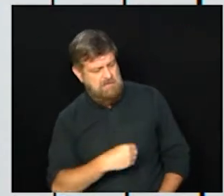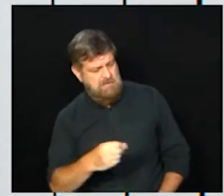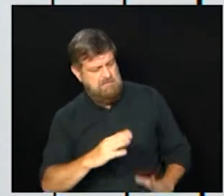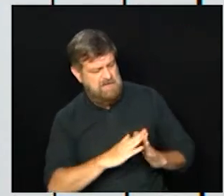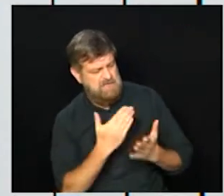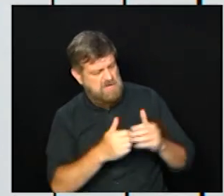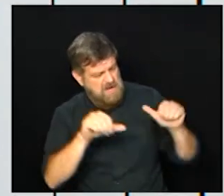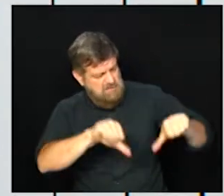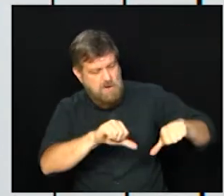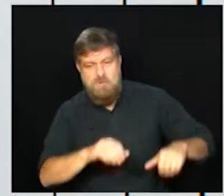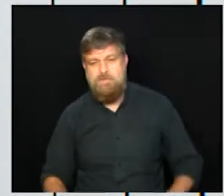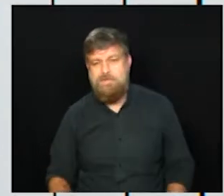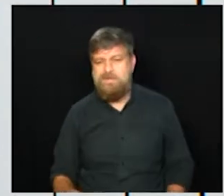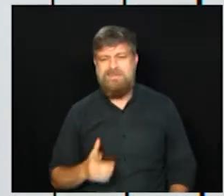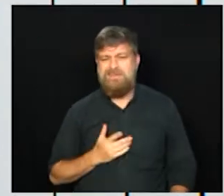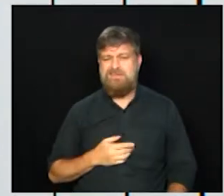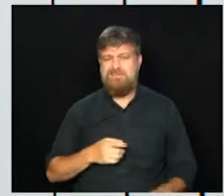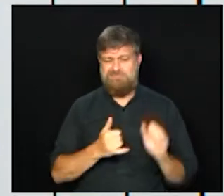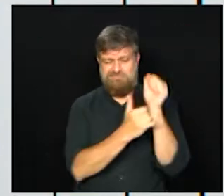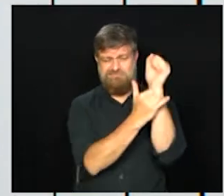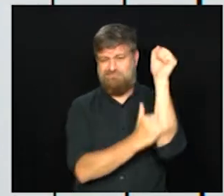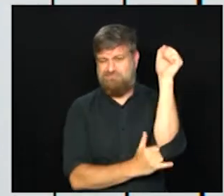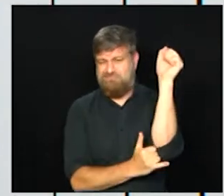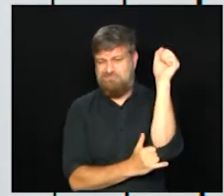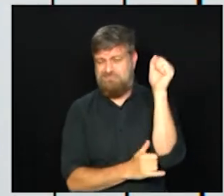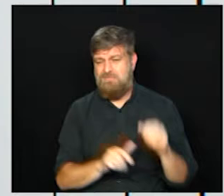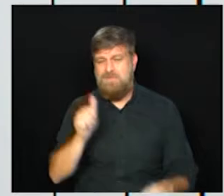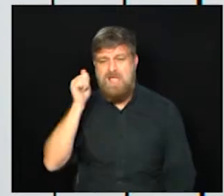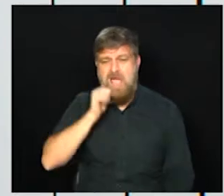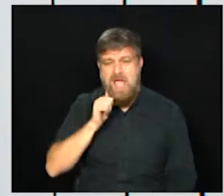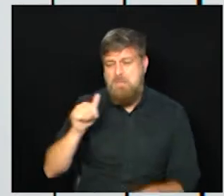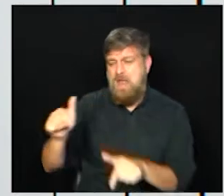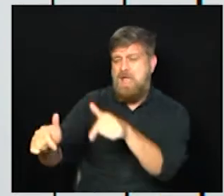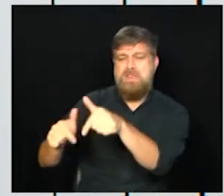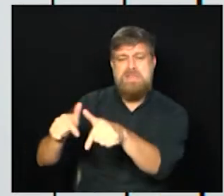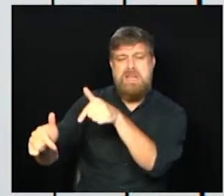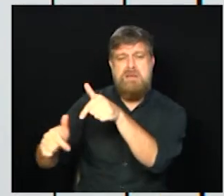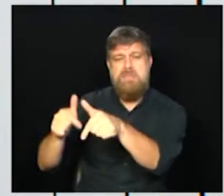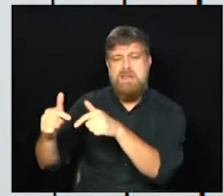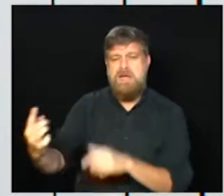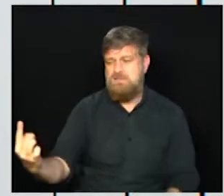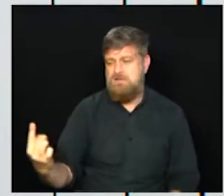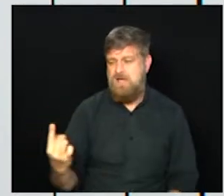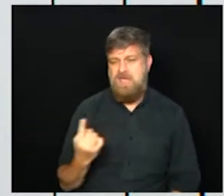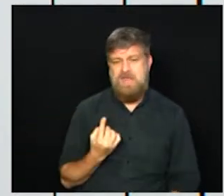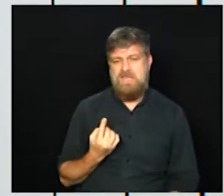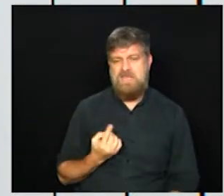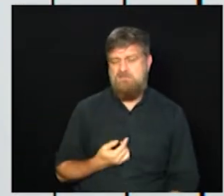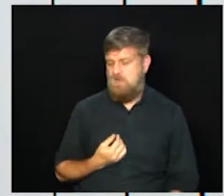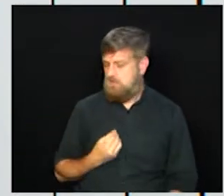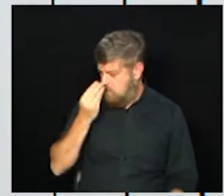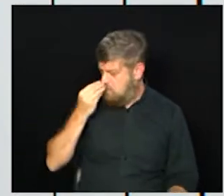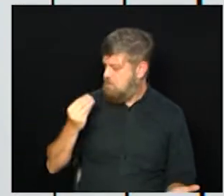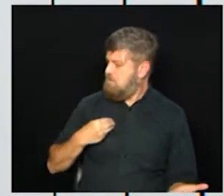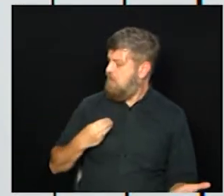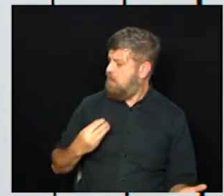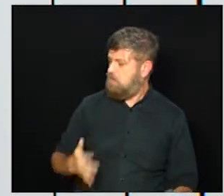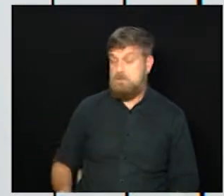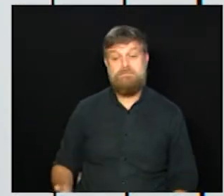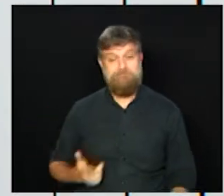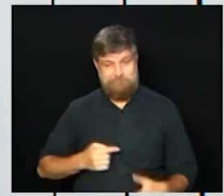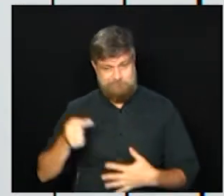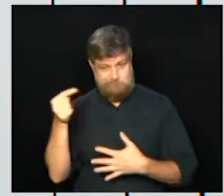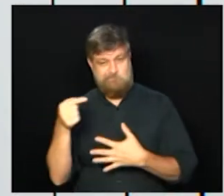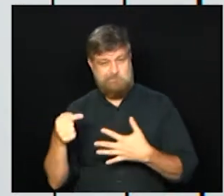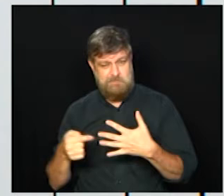é porque o trabalho que ela tá tendo fora de casa tá tirando muito da disposição dela dentro de casa. Então, tudo isso faz com que as